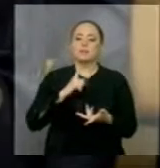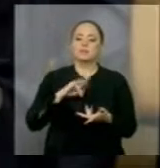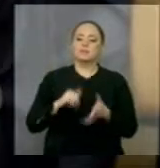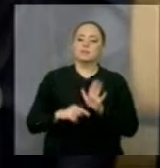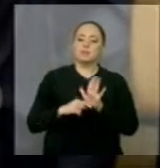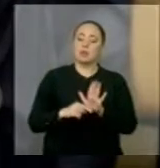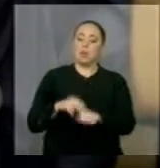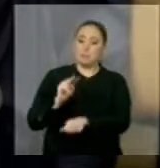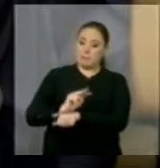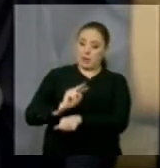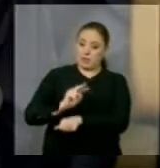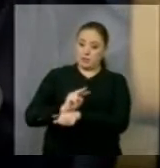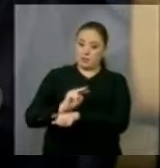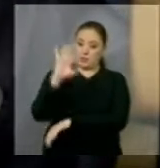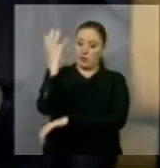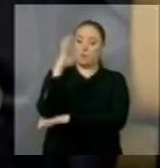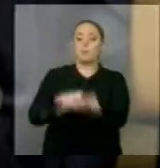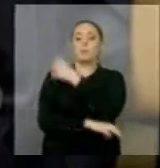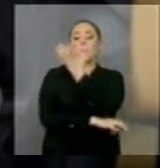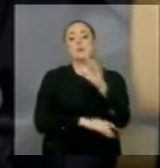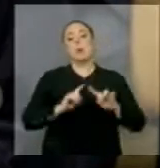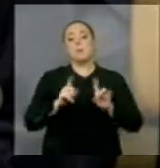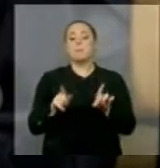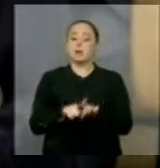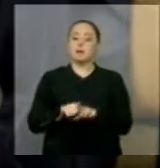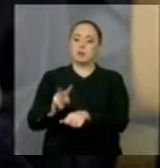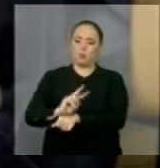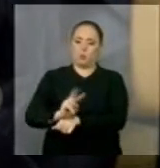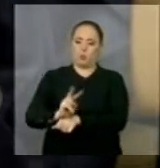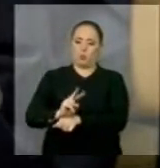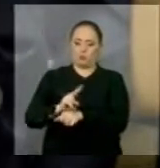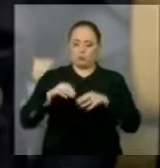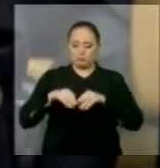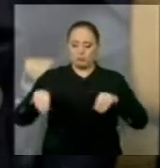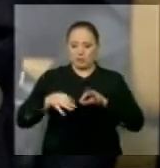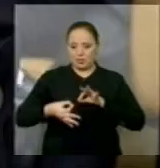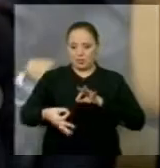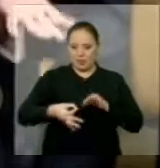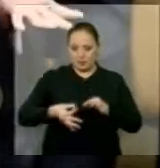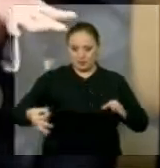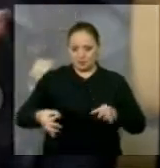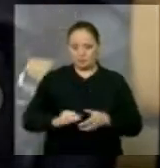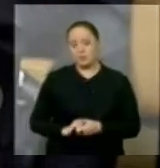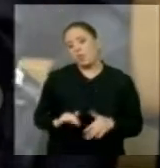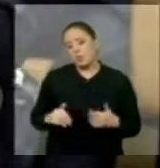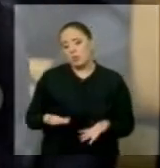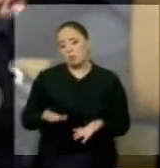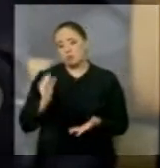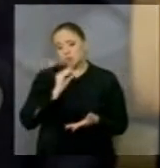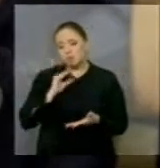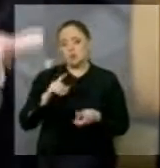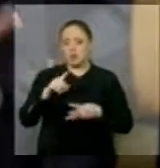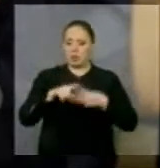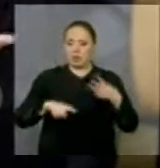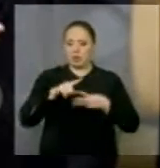a preservação do meio ambiente, mas também o controle da própria terra. E aí, senhores ministros, brevemente, os